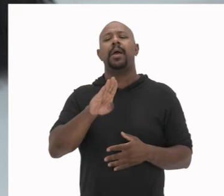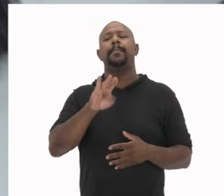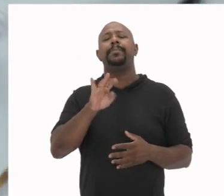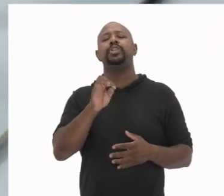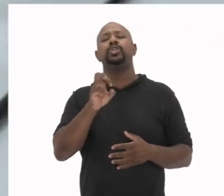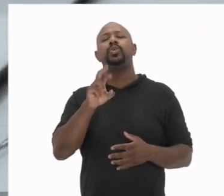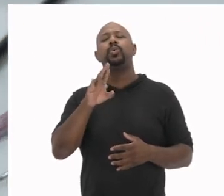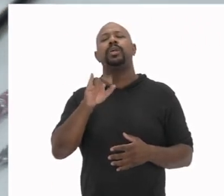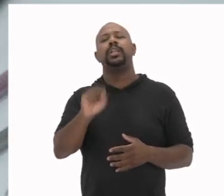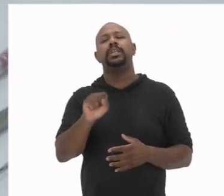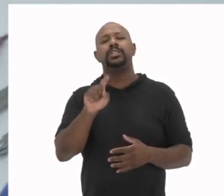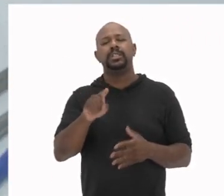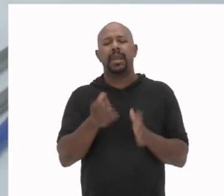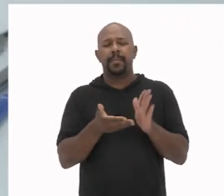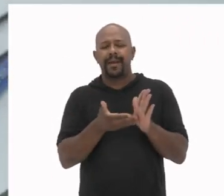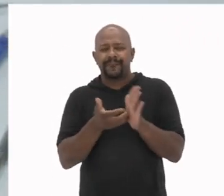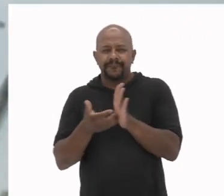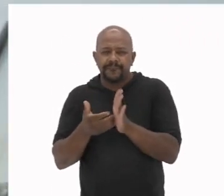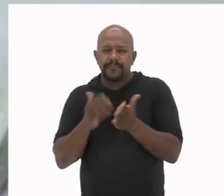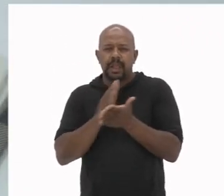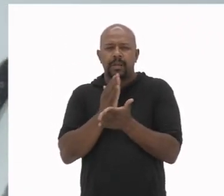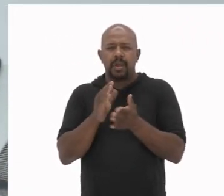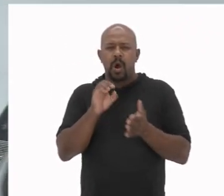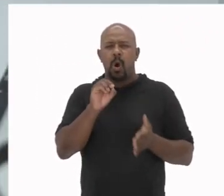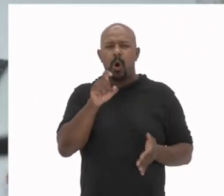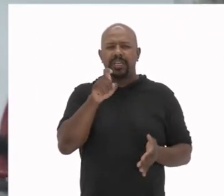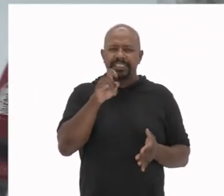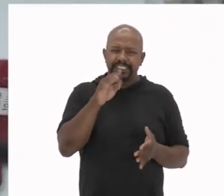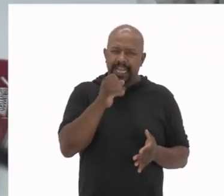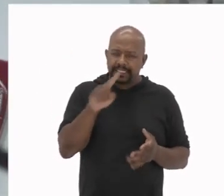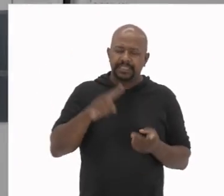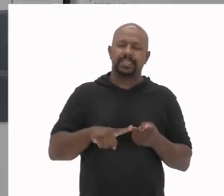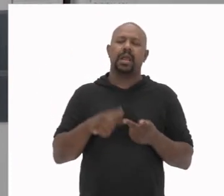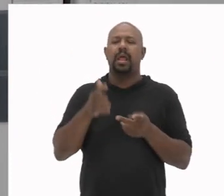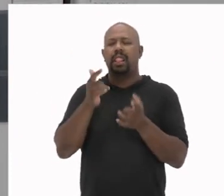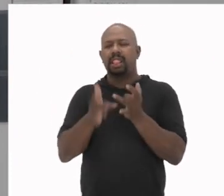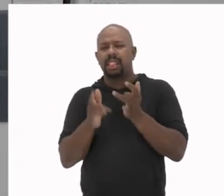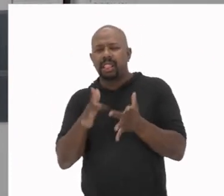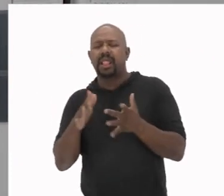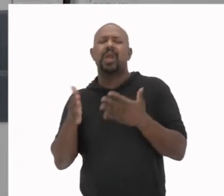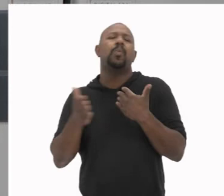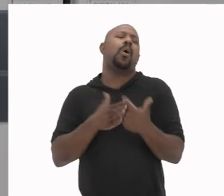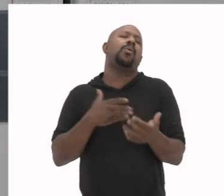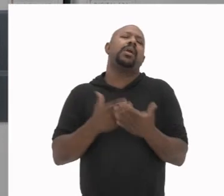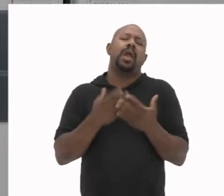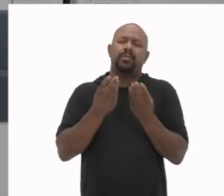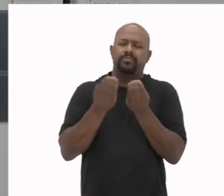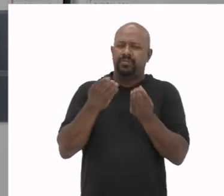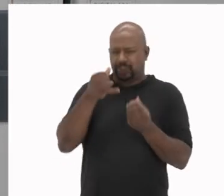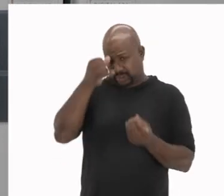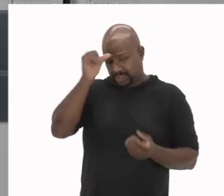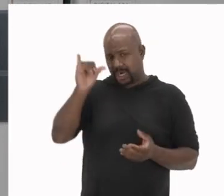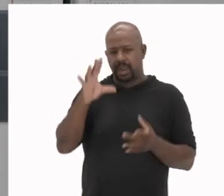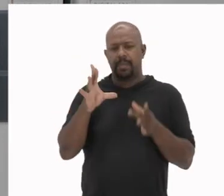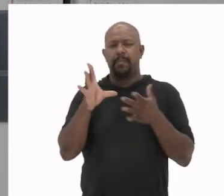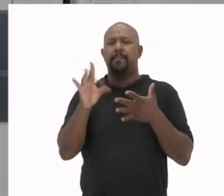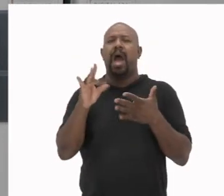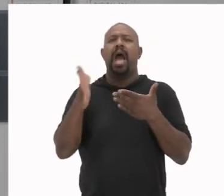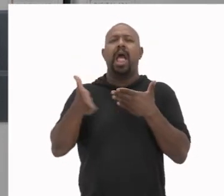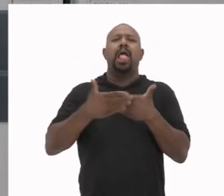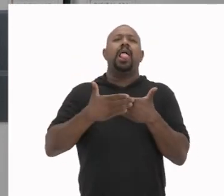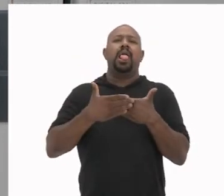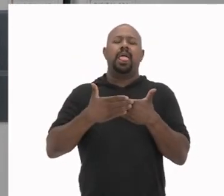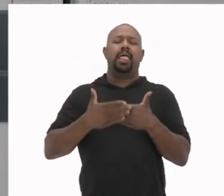Agora eu vou falar dos bisturis, que servem para remoção de pontos de oxidação, dejetos e qualquer objeto